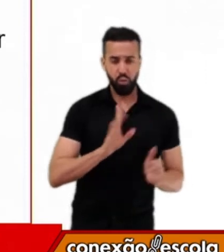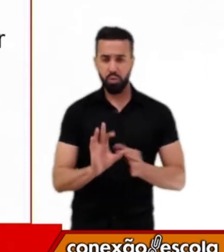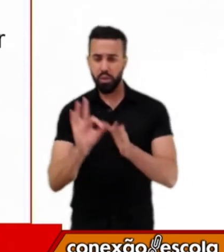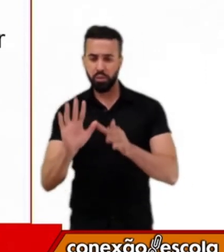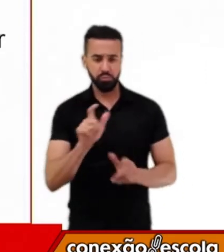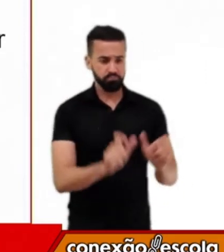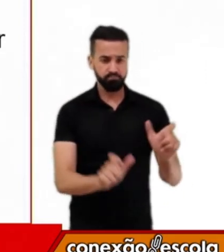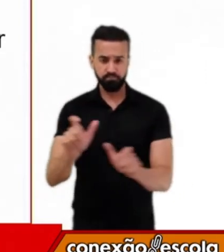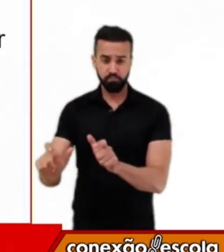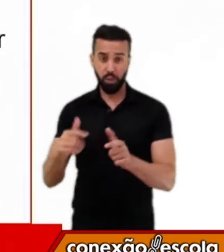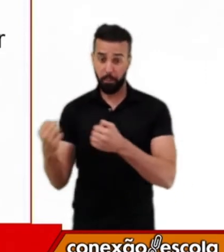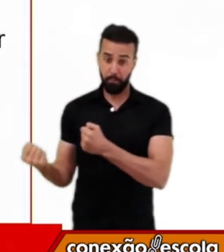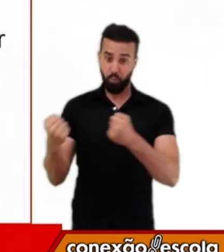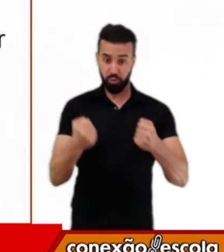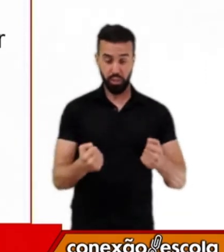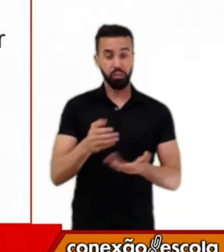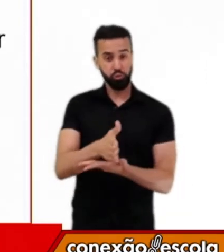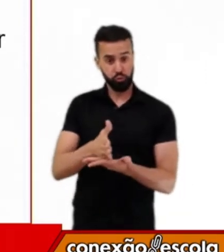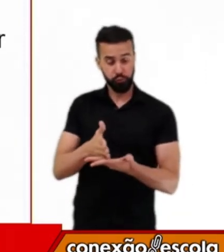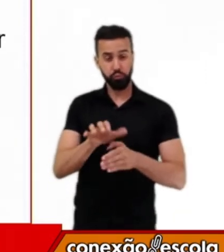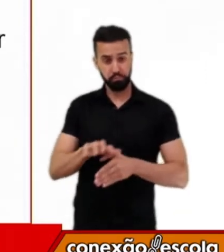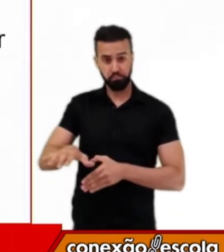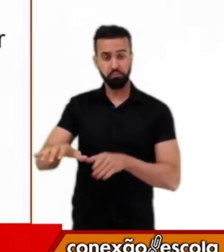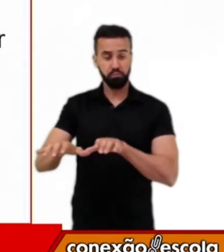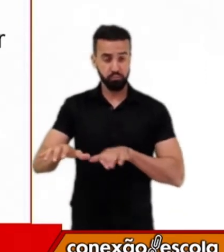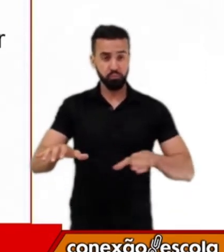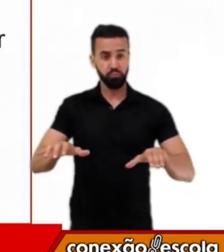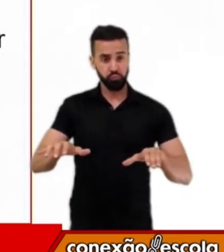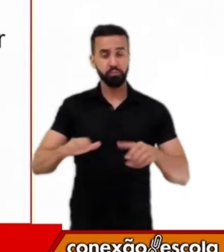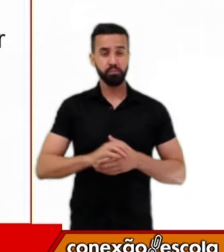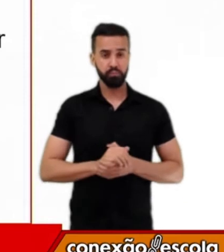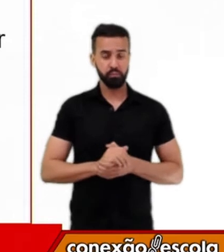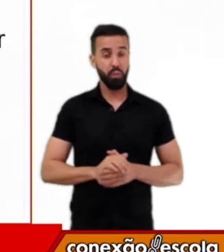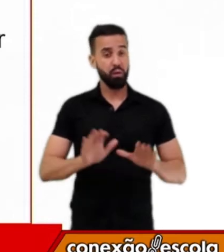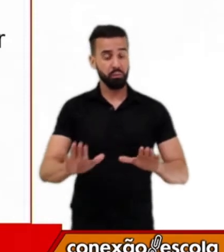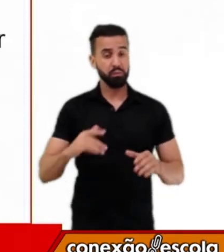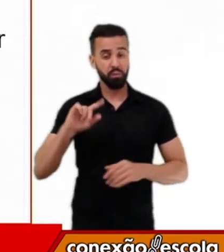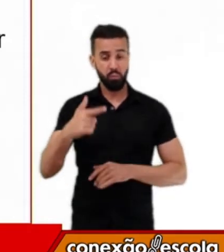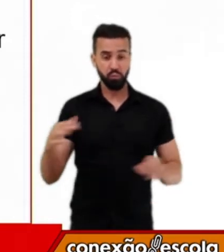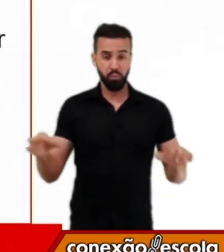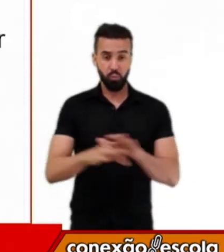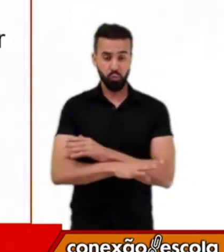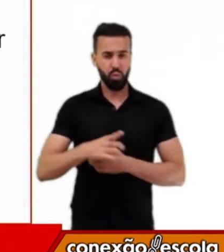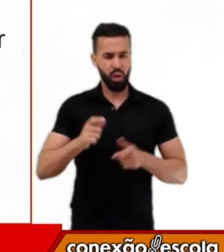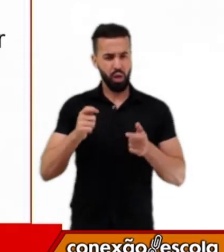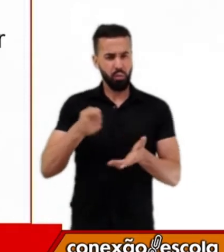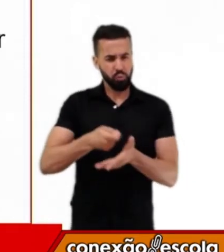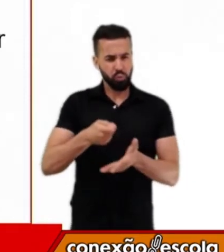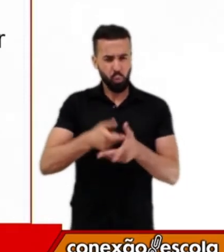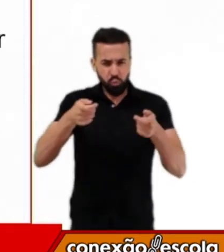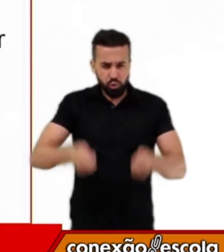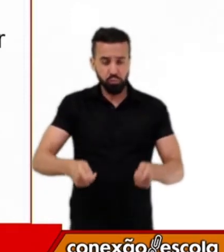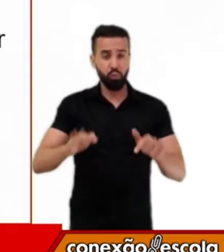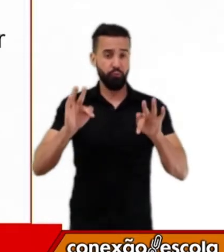poder. Quando Guilherme de Orange acata o Bill of Rights, coloca-se fim no absolutismo na Inglaterra e